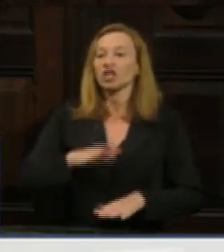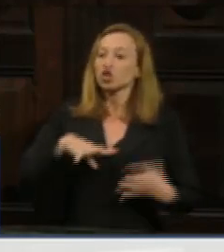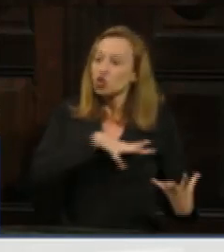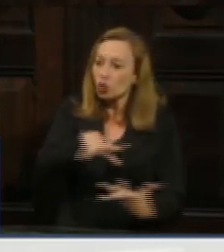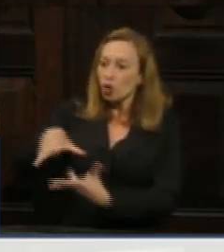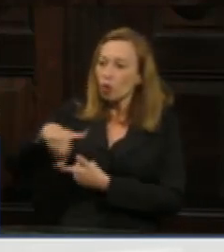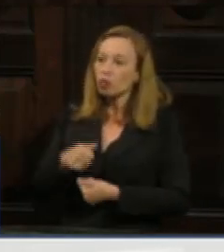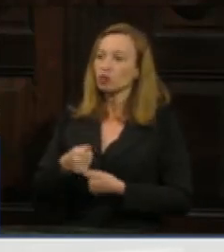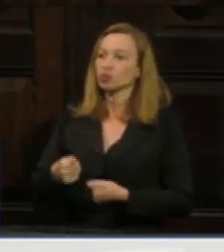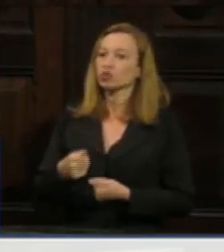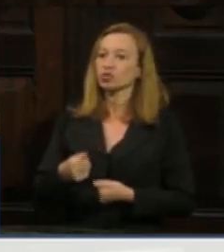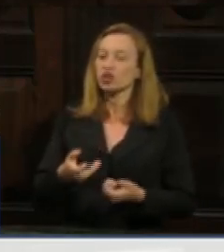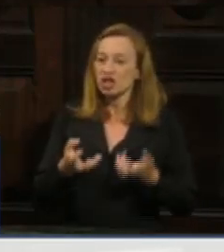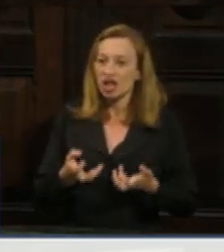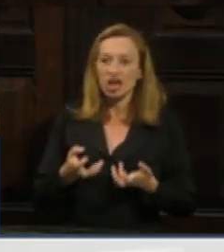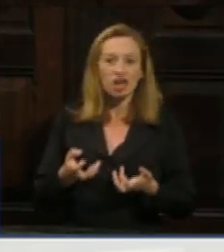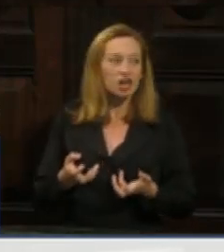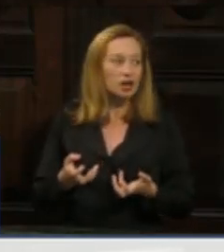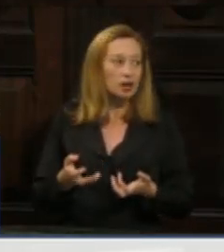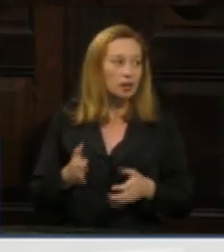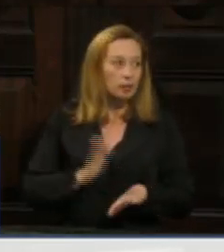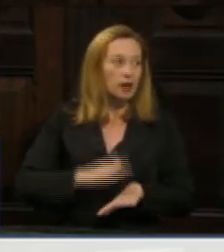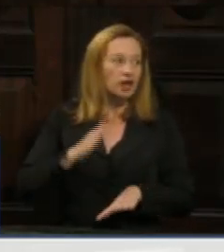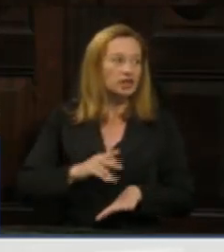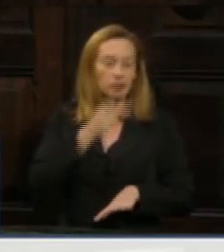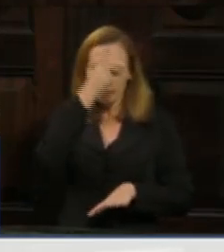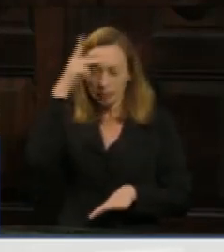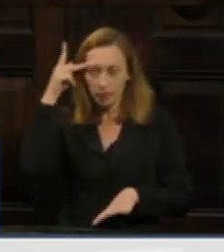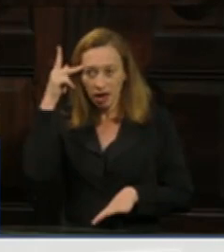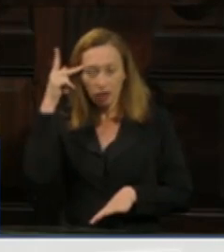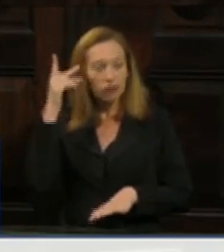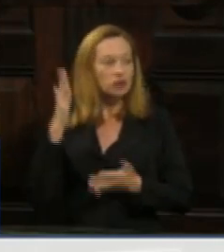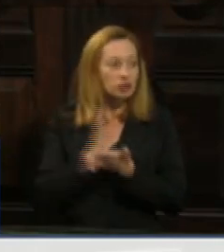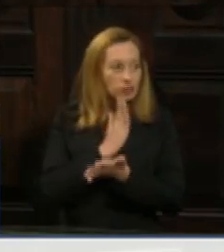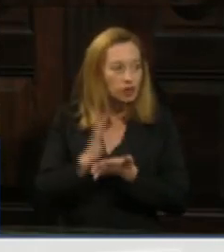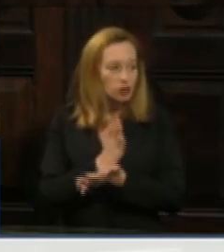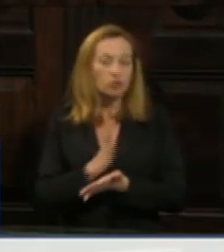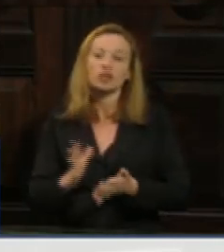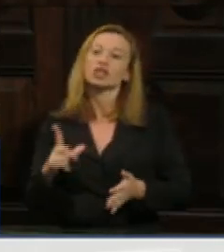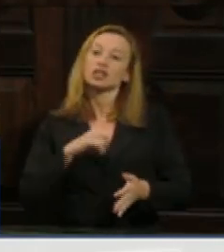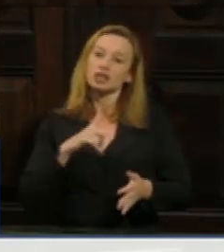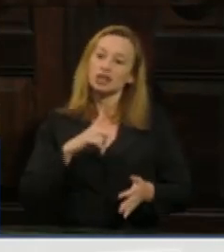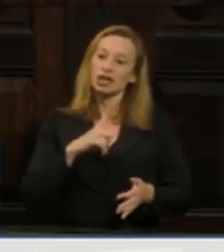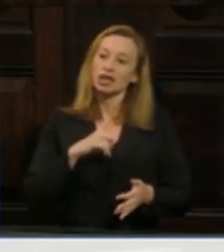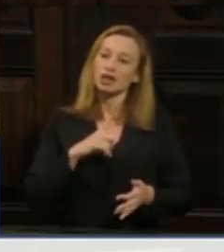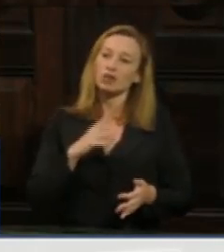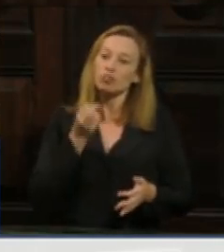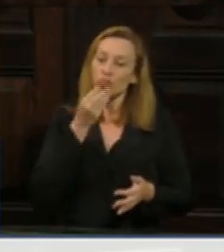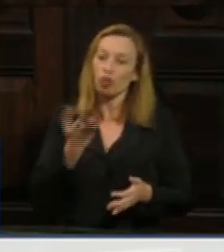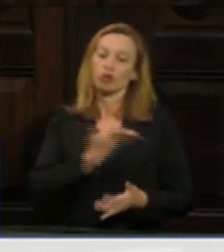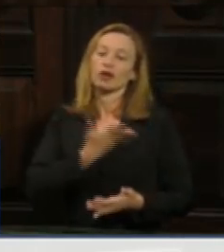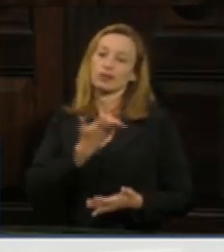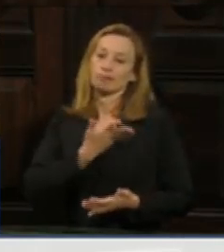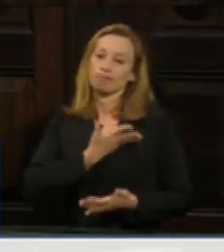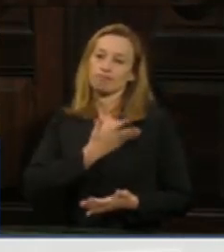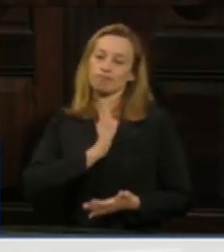botão, gosto muito de usar uma bermuda e uma camiseta bem leve, gosto de usar sandália de dedo. Vou sair daqui